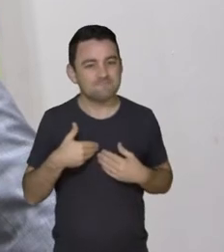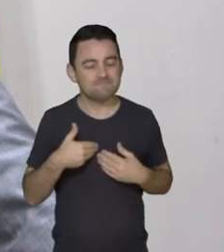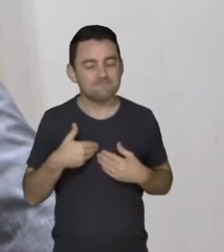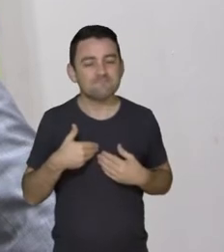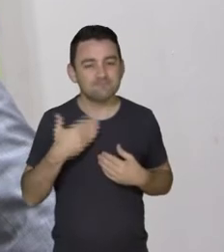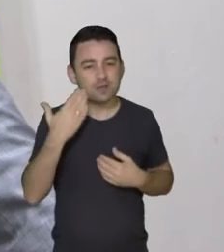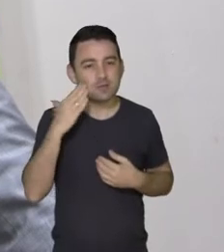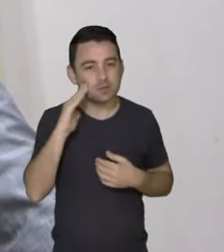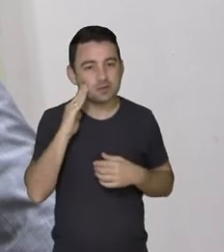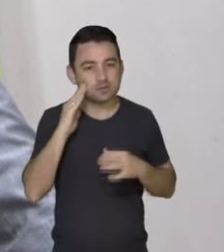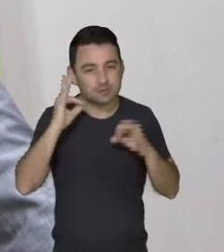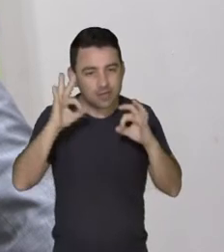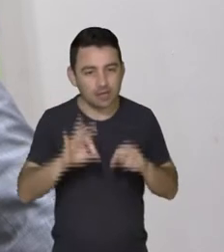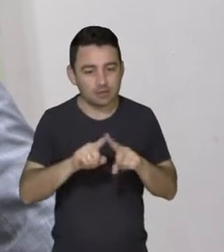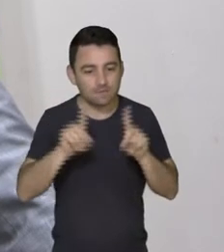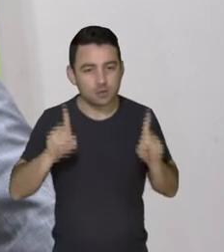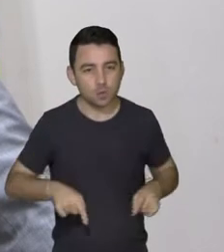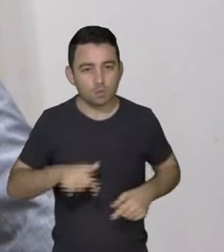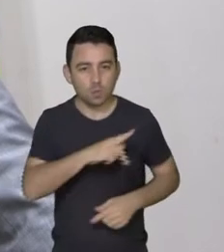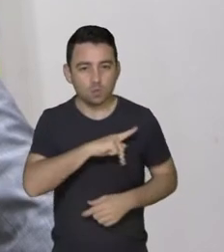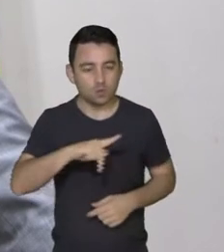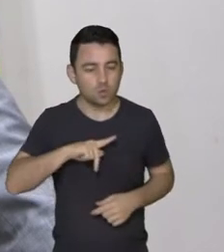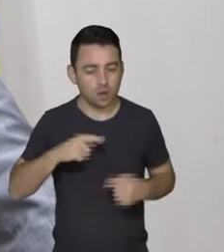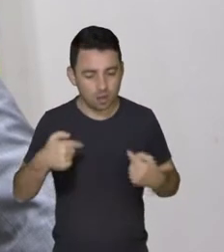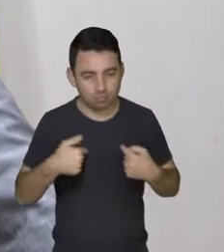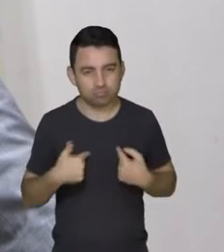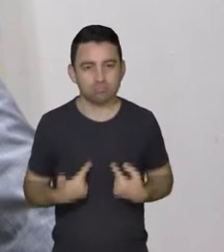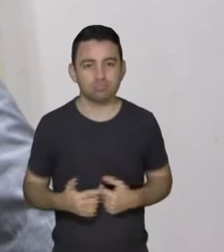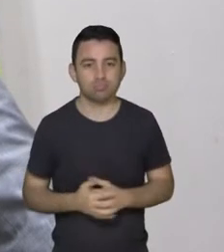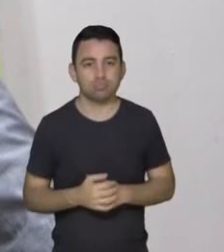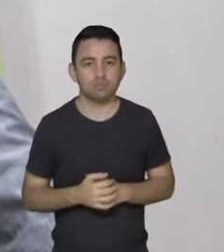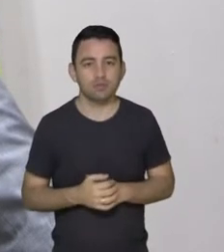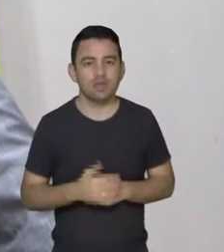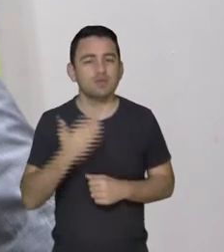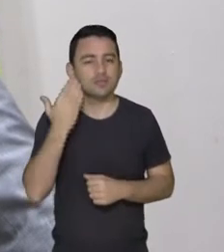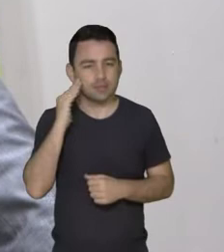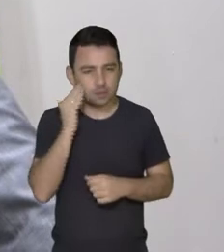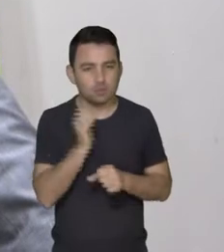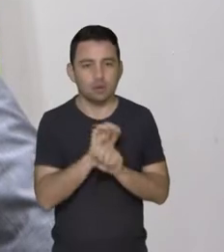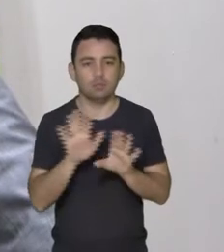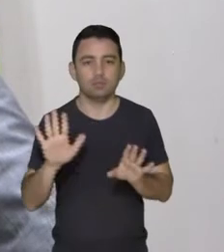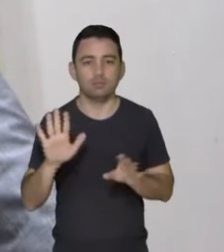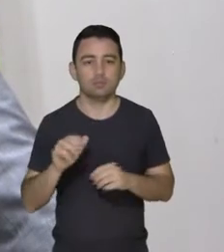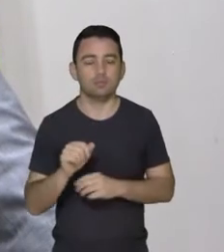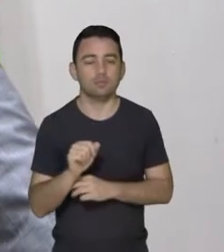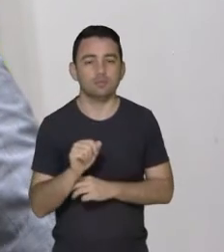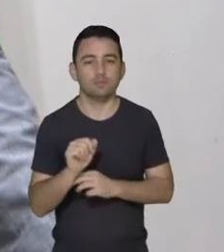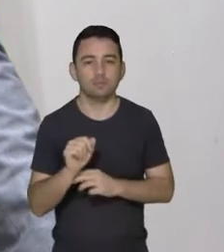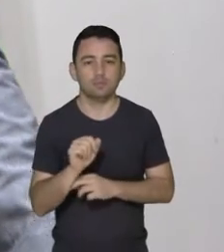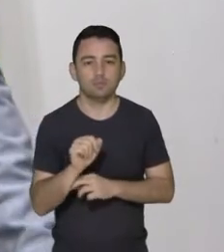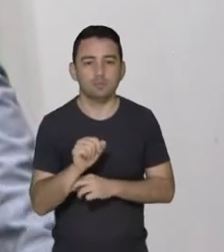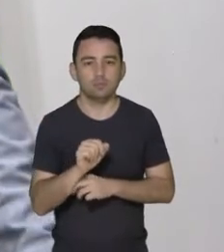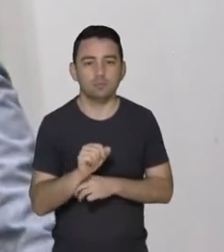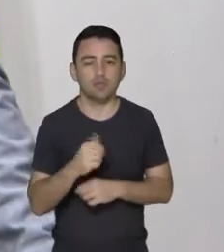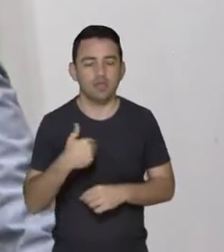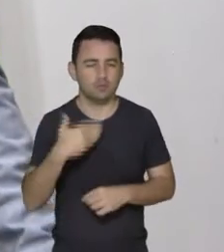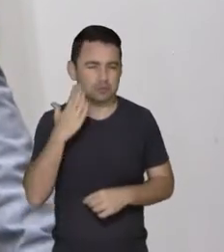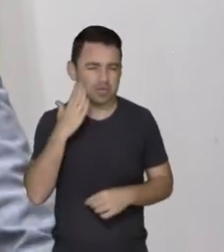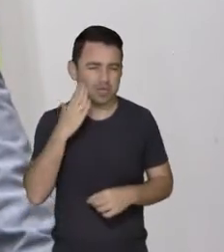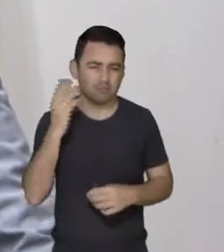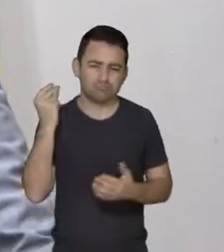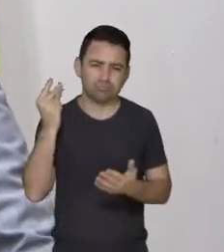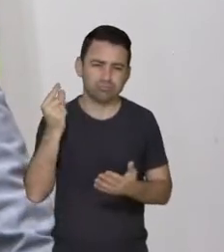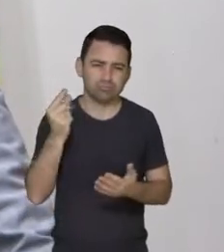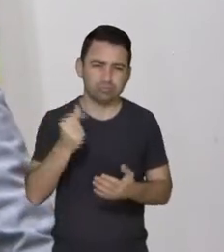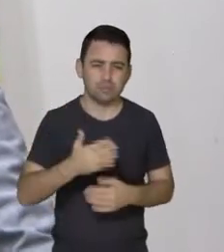do que é servidor público eu entendo o que que é isso minha vida inteira foi eu sei muito bem que o que que é